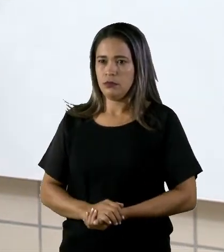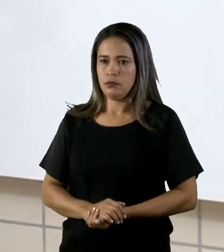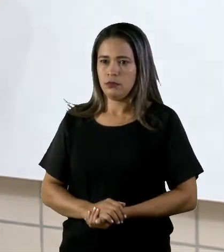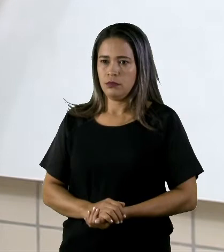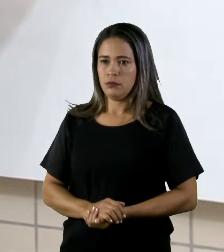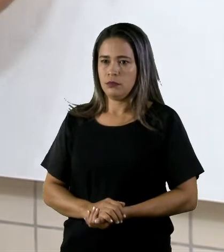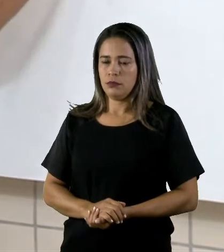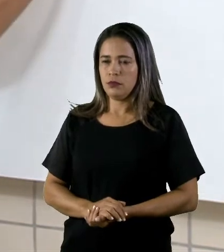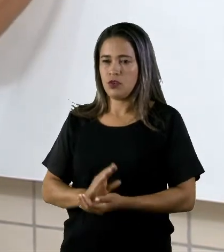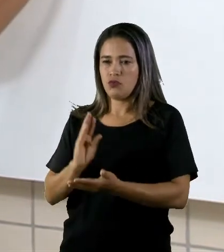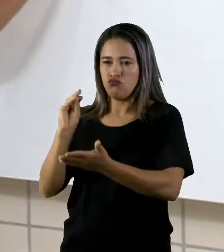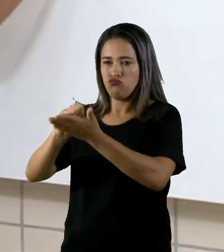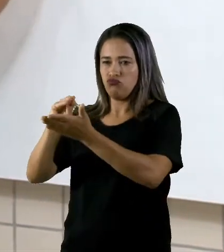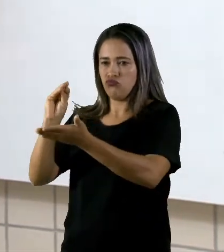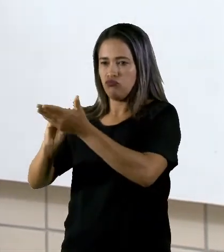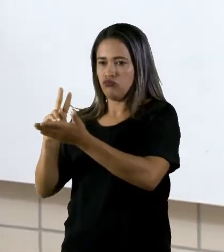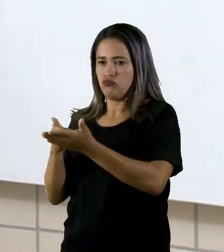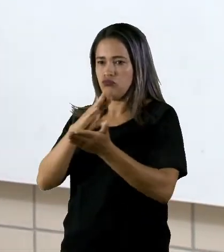Bom,